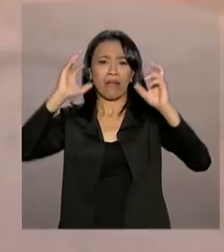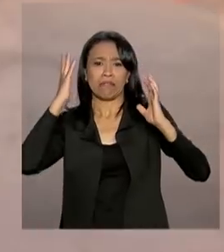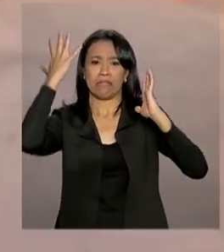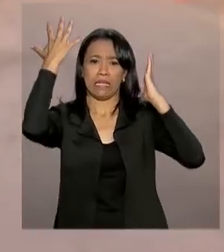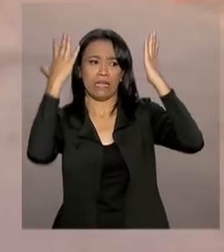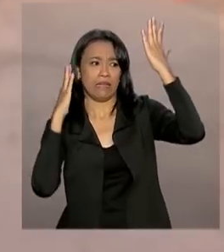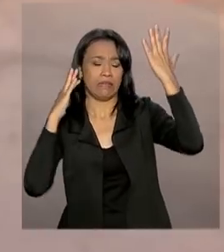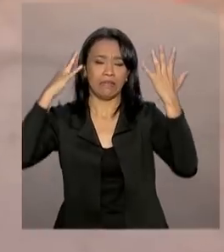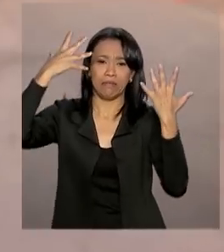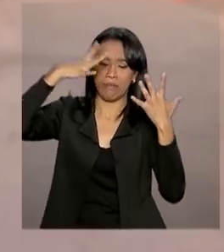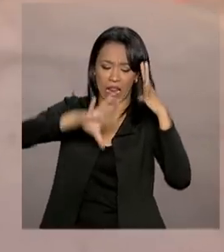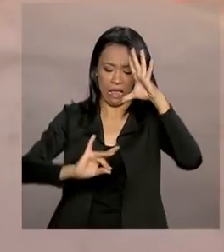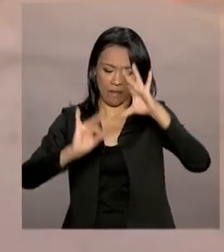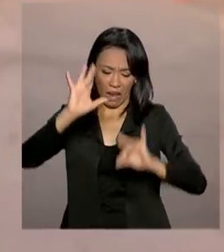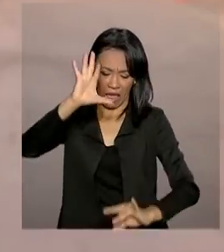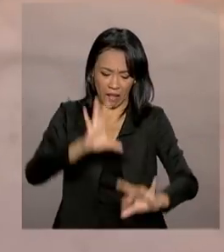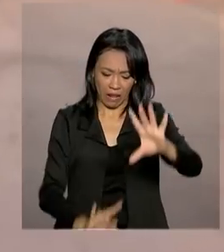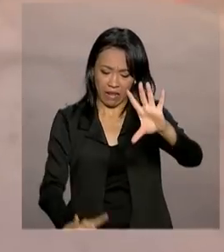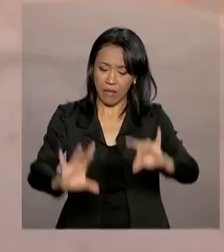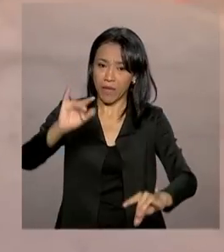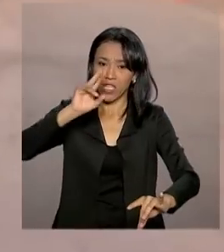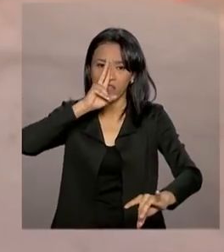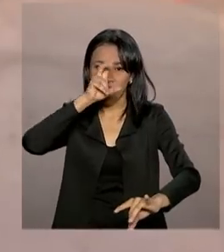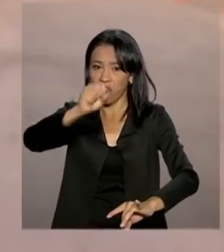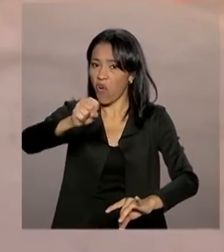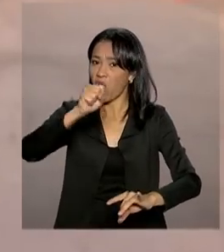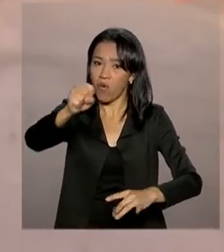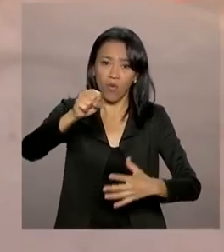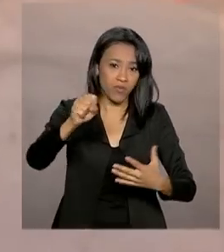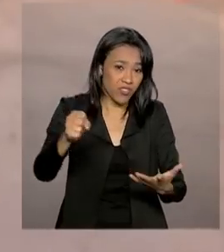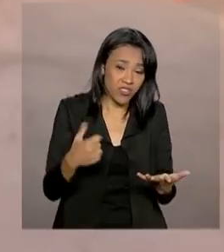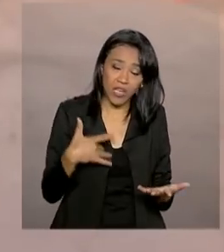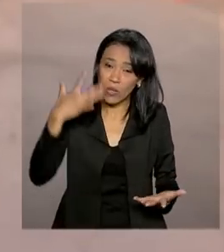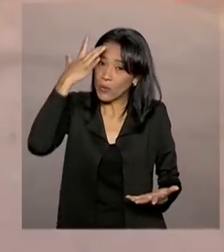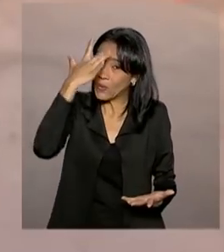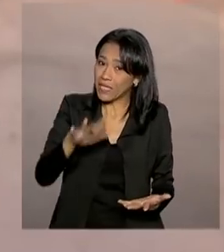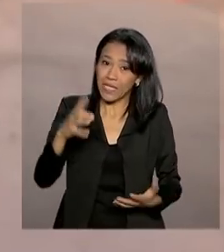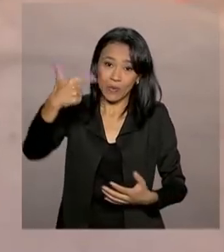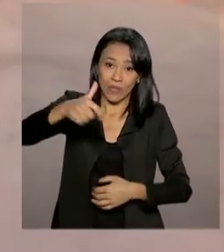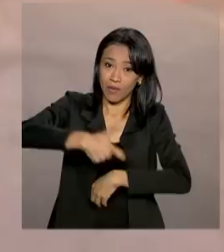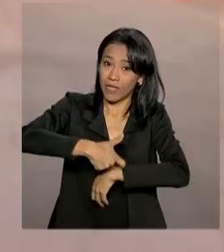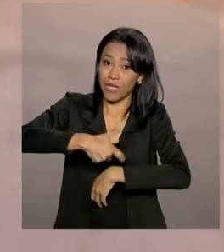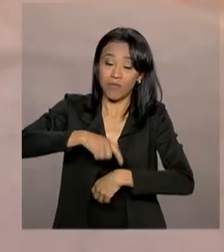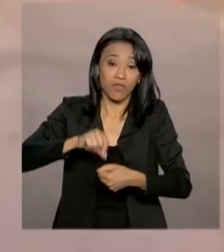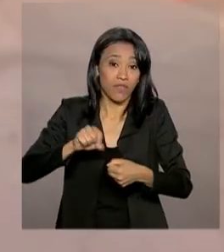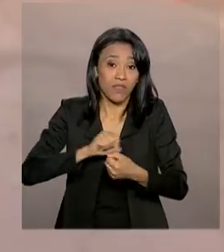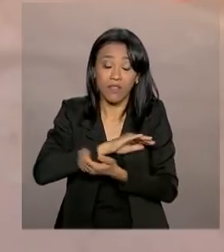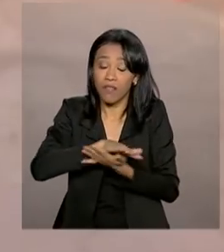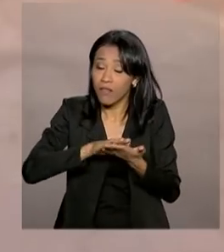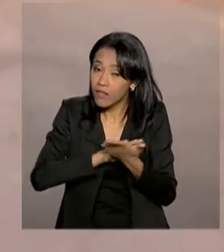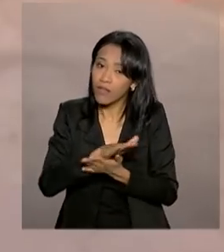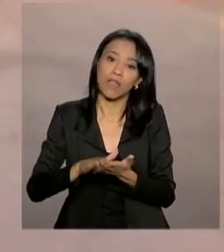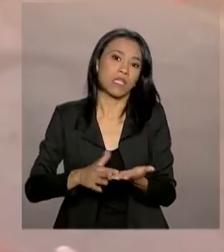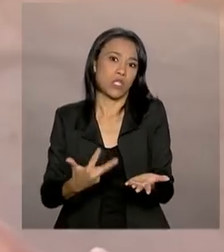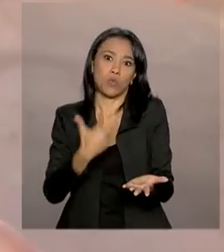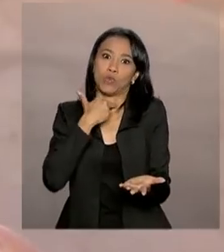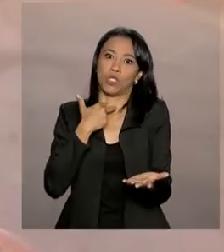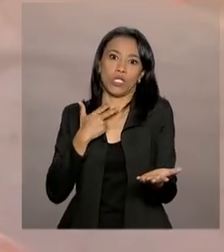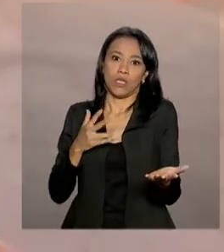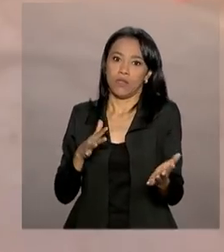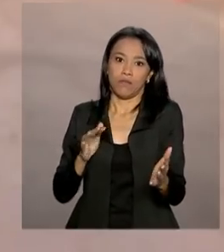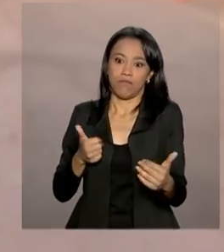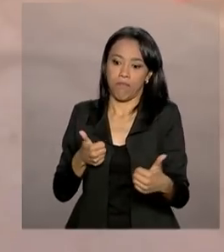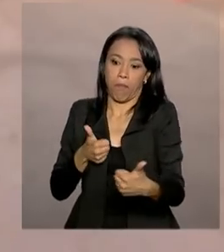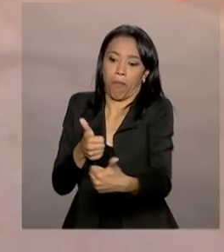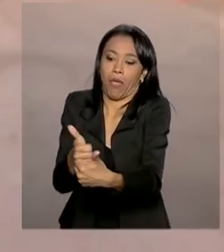lama, só que estava muito forte o jato e não sei, não deu tempo de fazer nada, né? E ninguém podia se aproximar